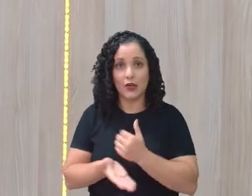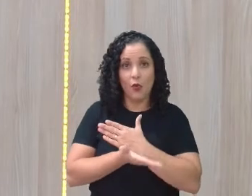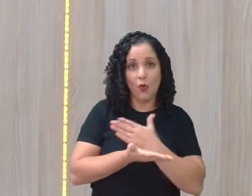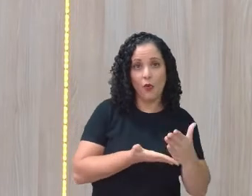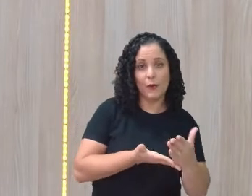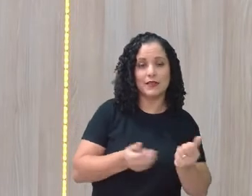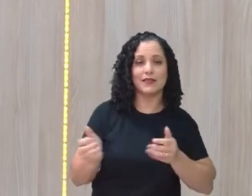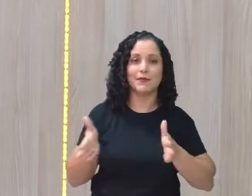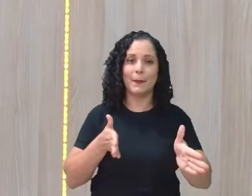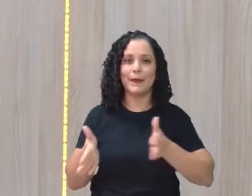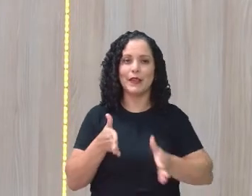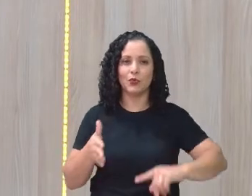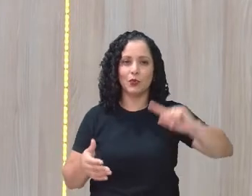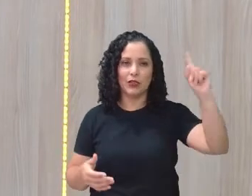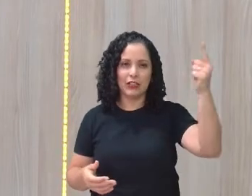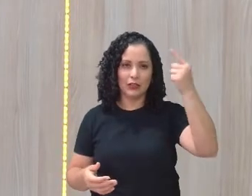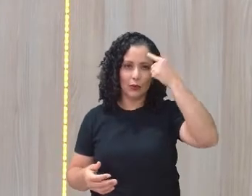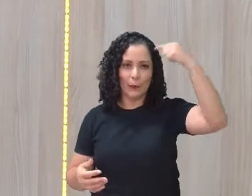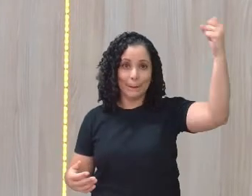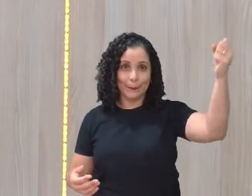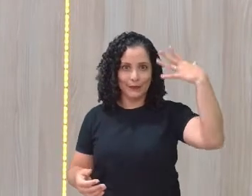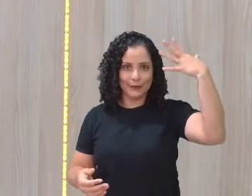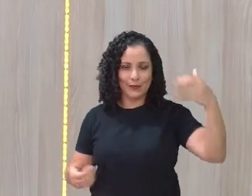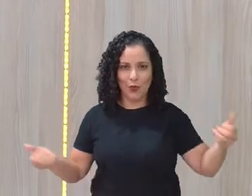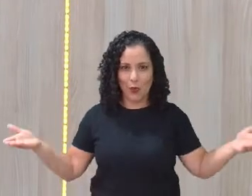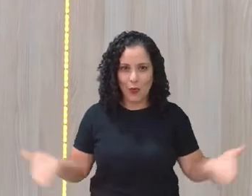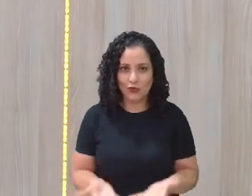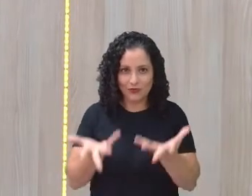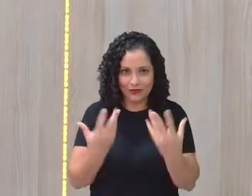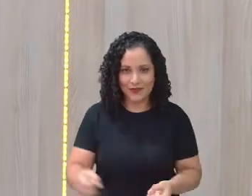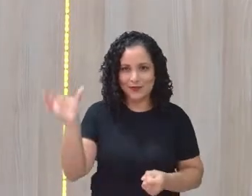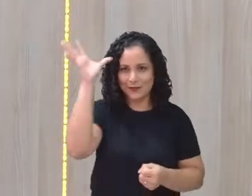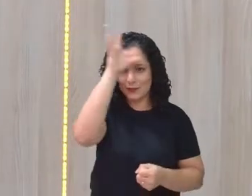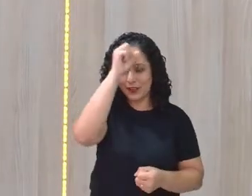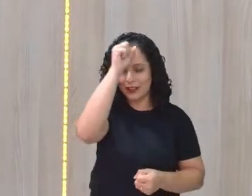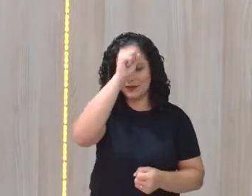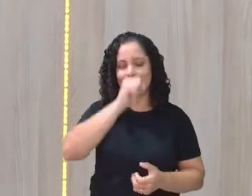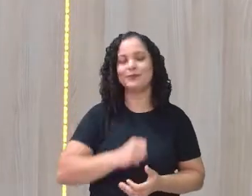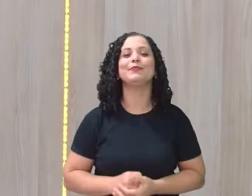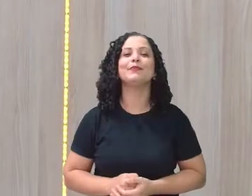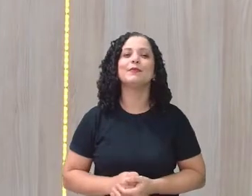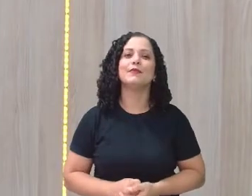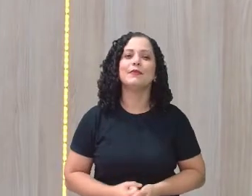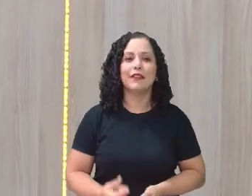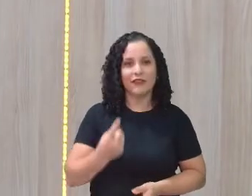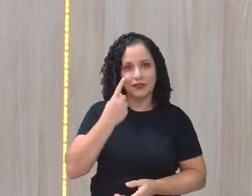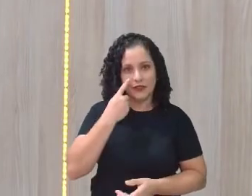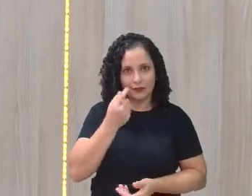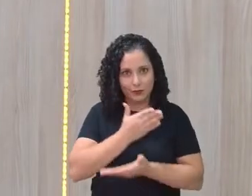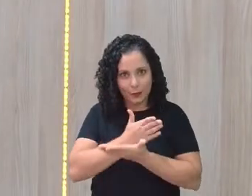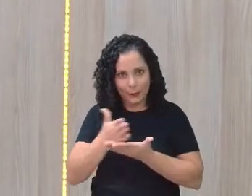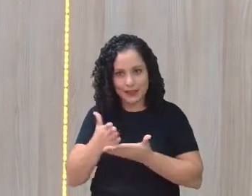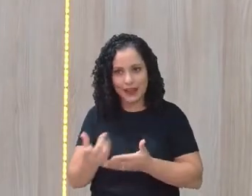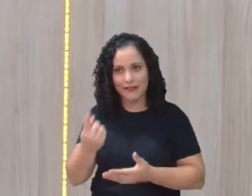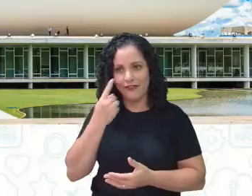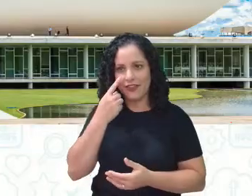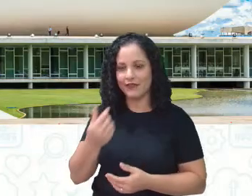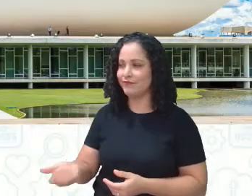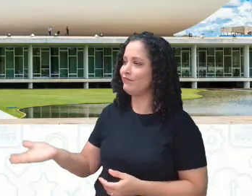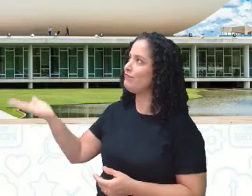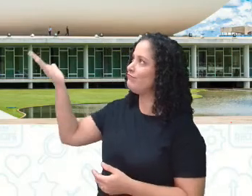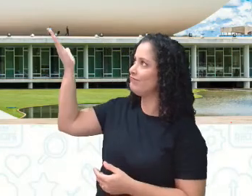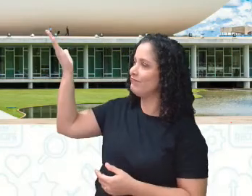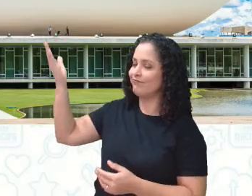iluminismo? Vamos entender hoje na aula? Vamos lá. Para iniciar, vamos observar aqui, ó, essa imagem,